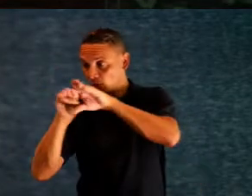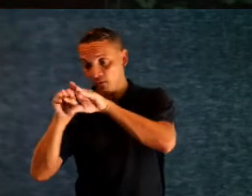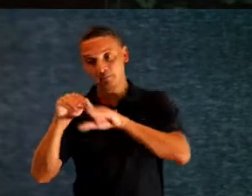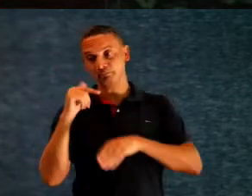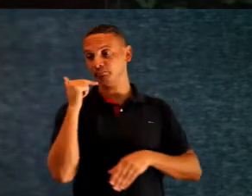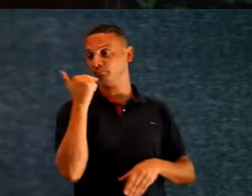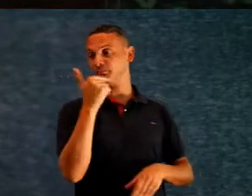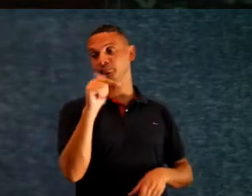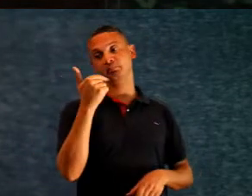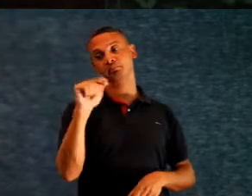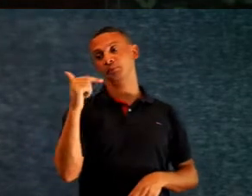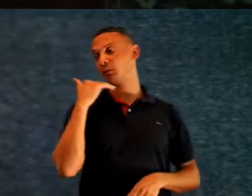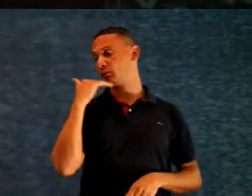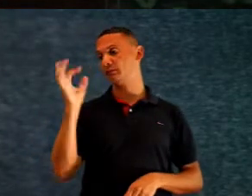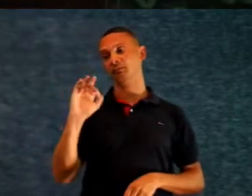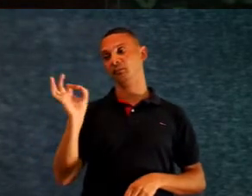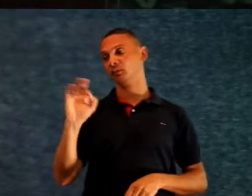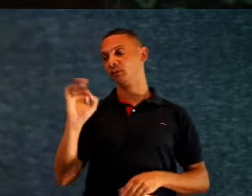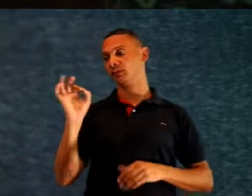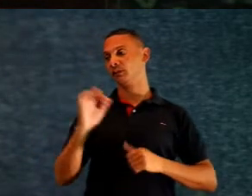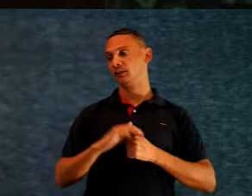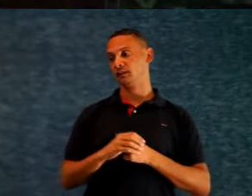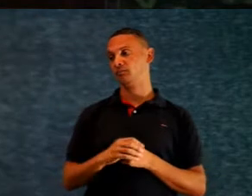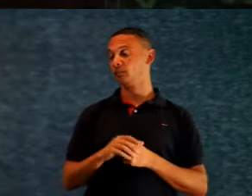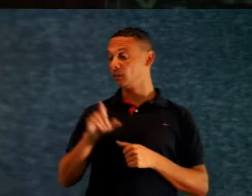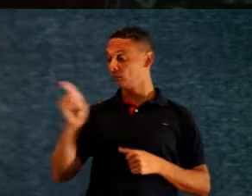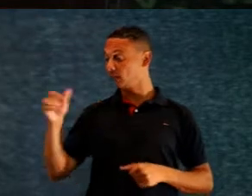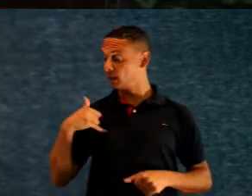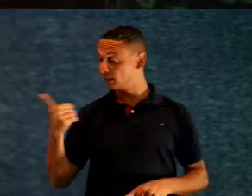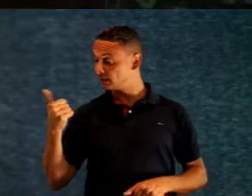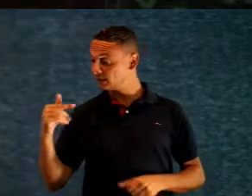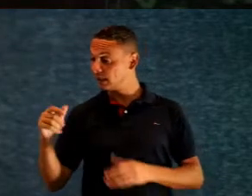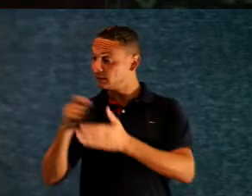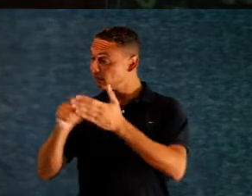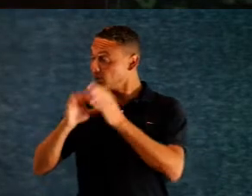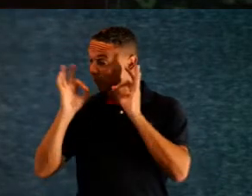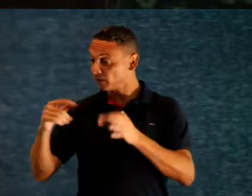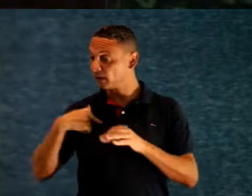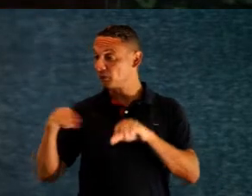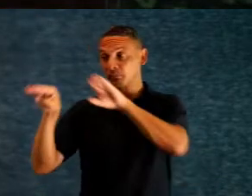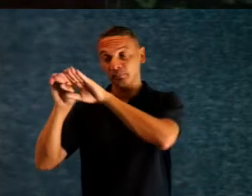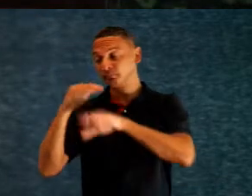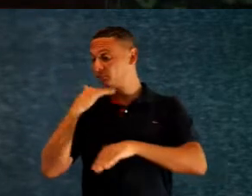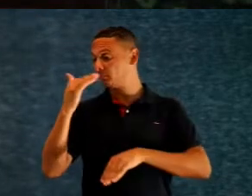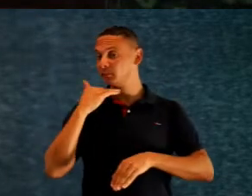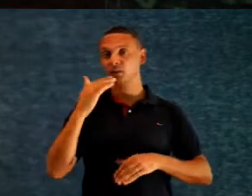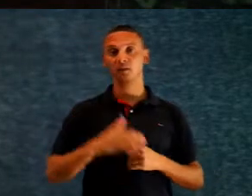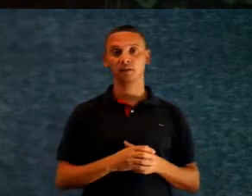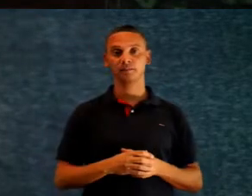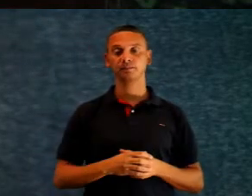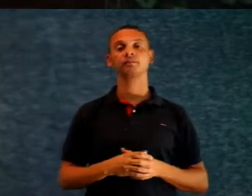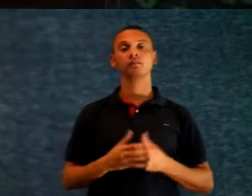tanta substância, quanto você escreveu A Busca, com 17 anos de idade apenas. Então, a